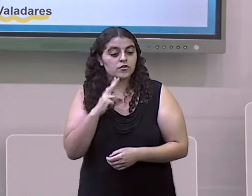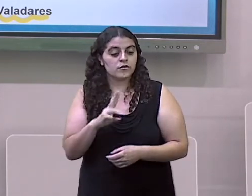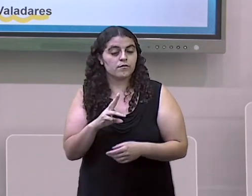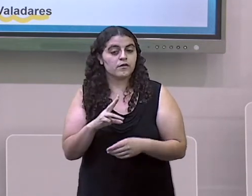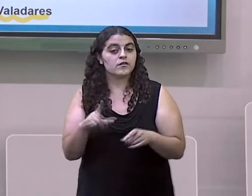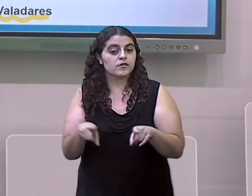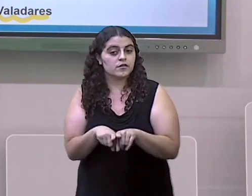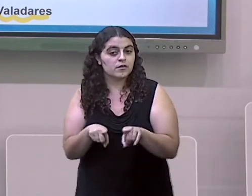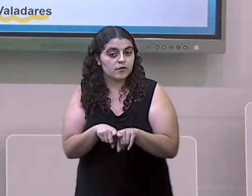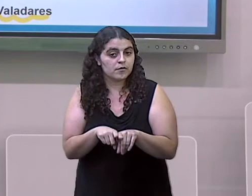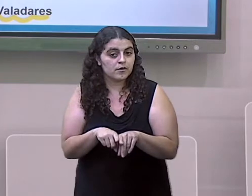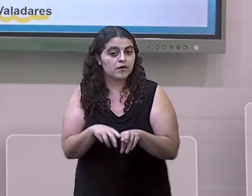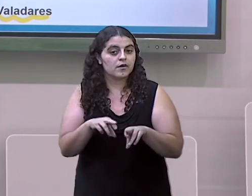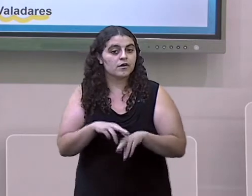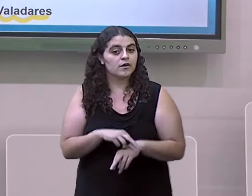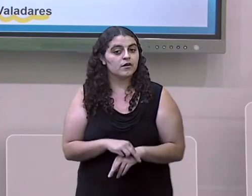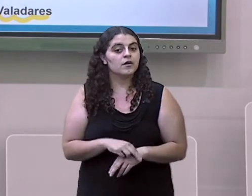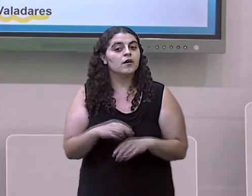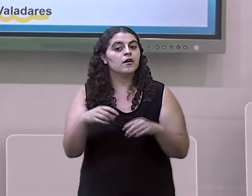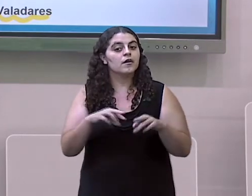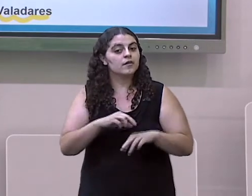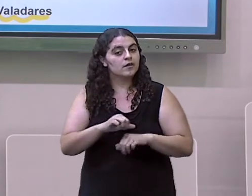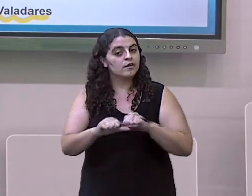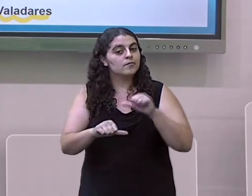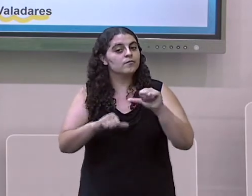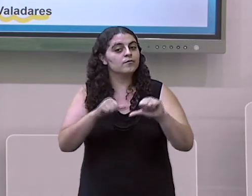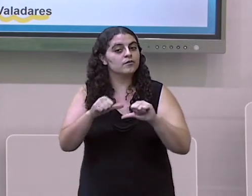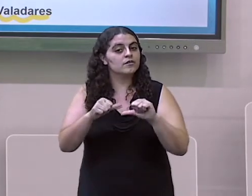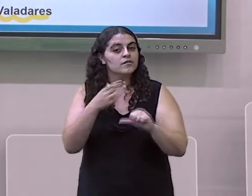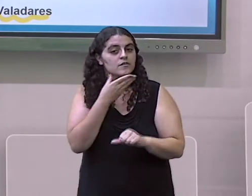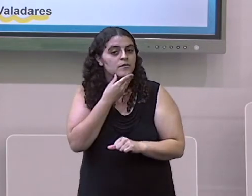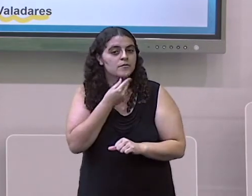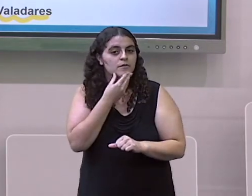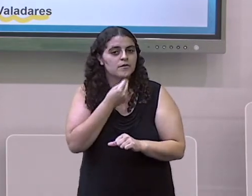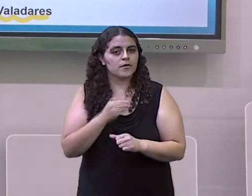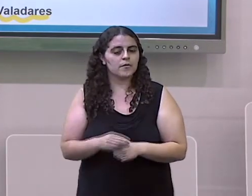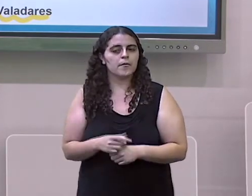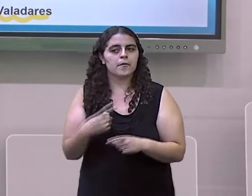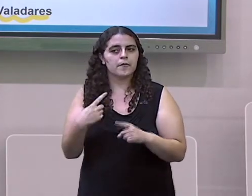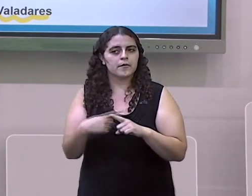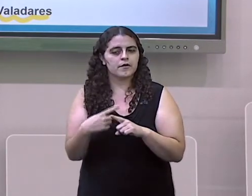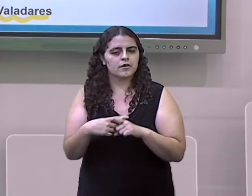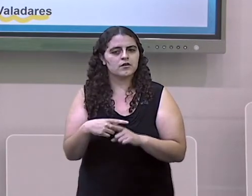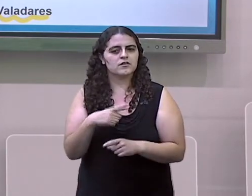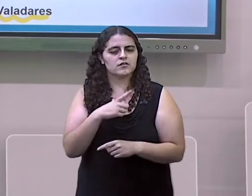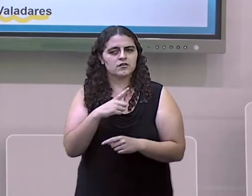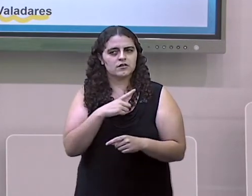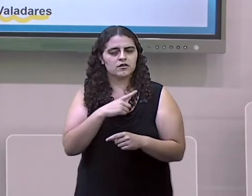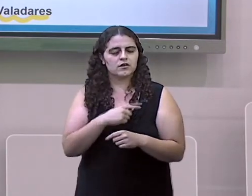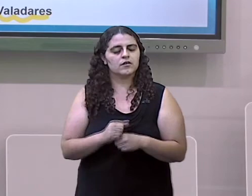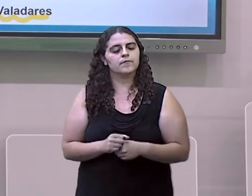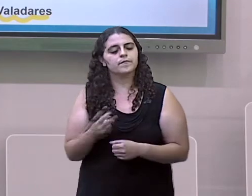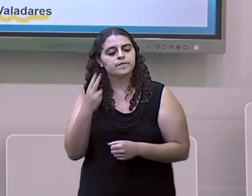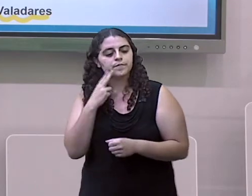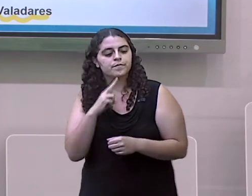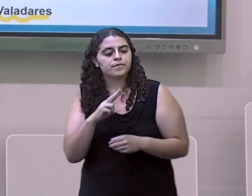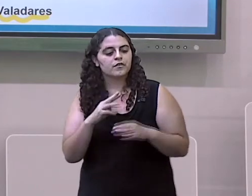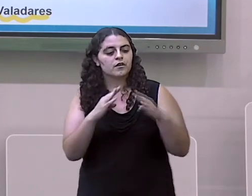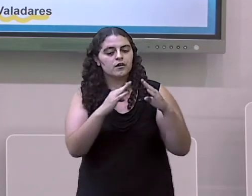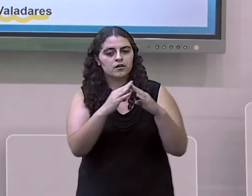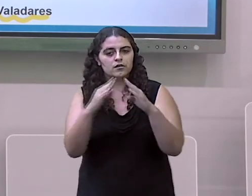o parque cultural aqui como uma paisagem cultural, por ter o quê? Elementos que foram sendo, ao longo do